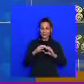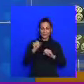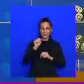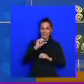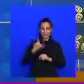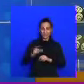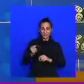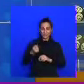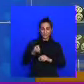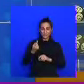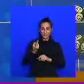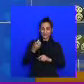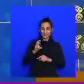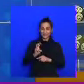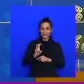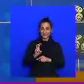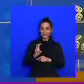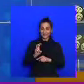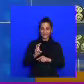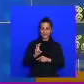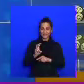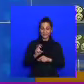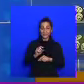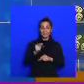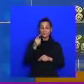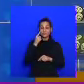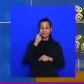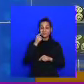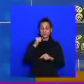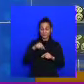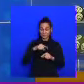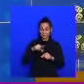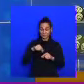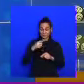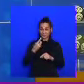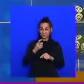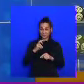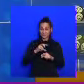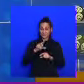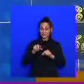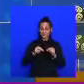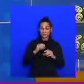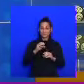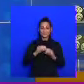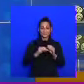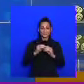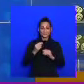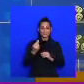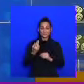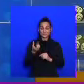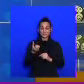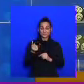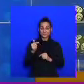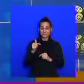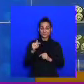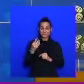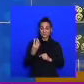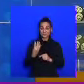15. Azul, 15. Vamos confirmar as 15 dezenas sorteadas no concurso